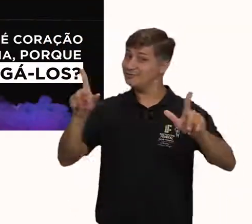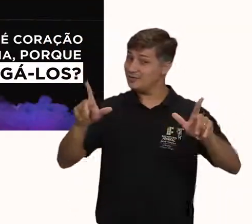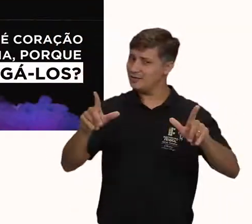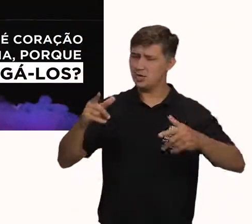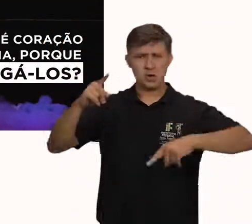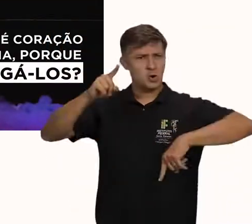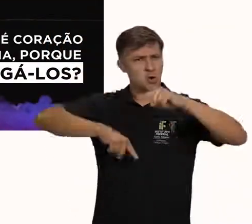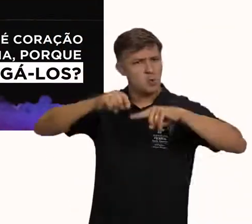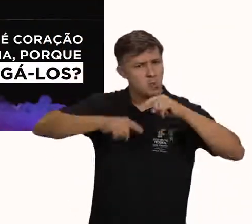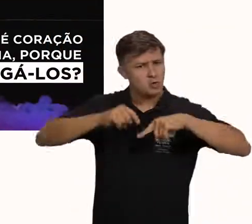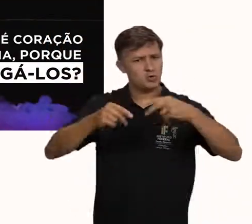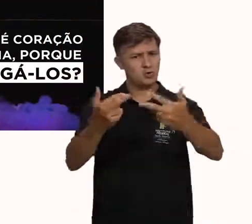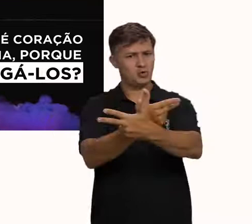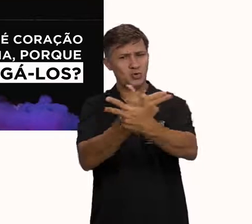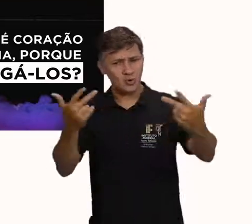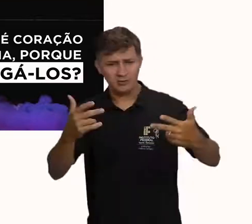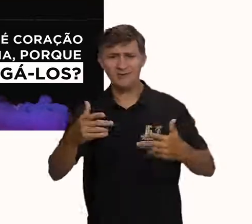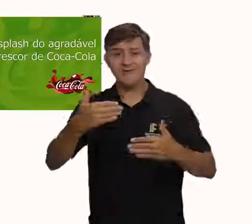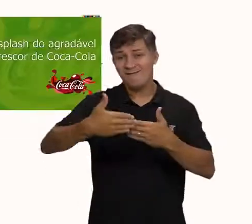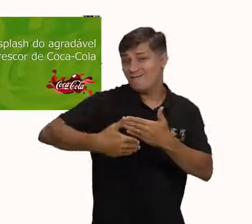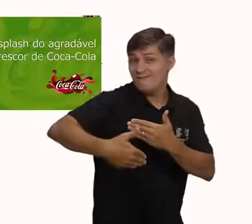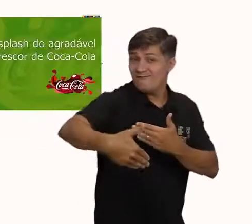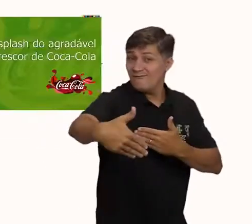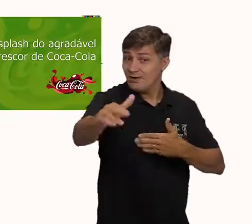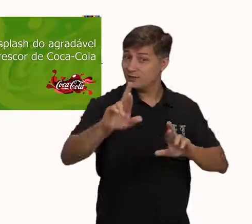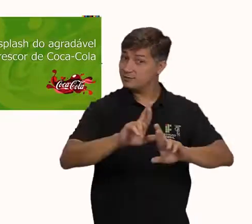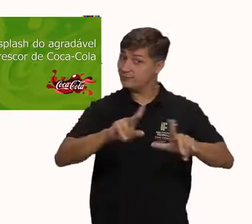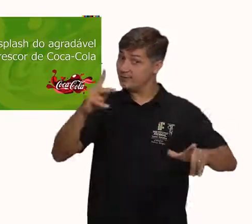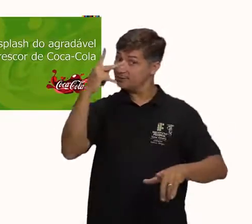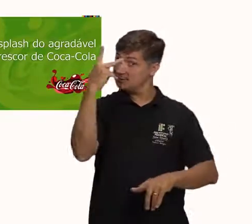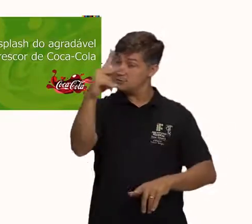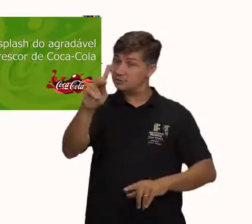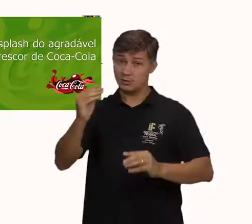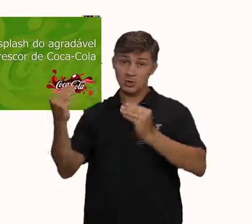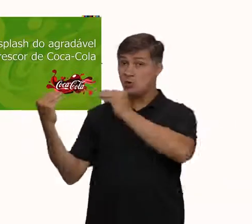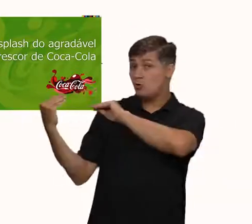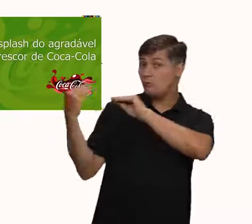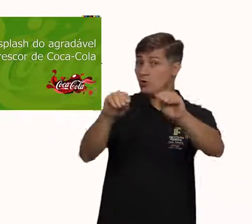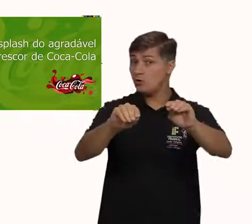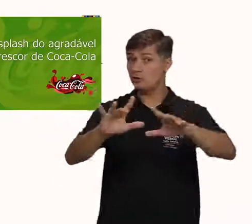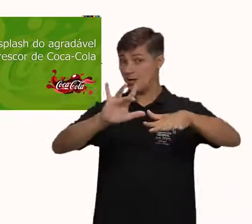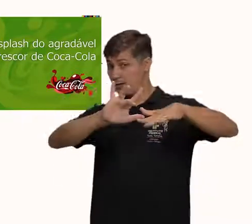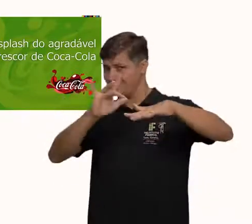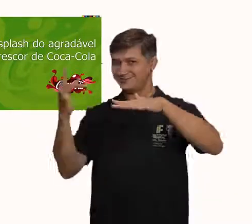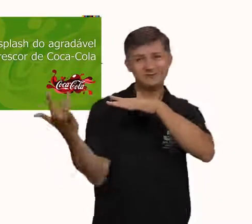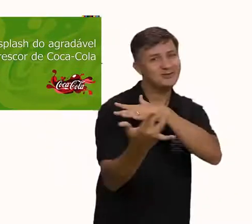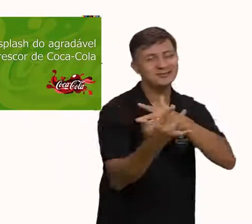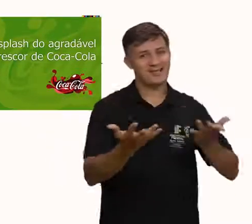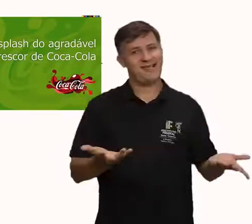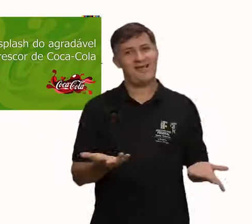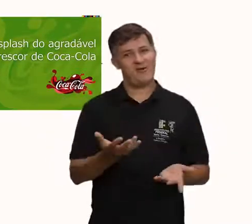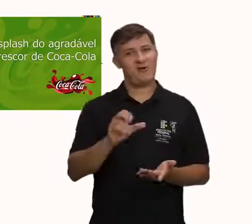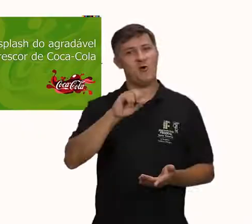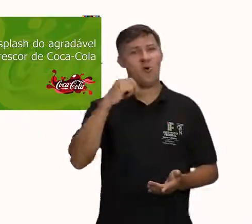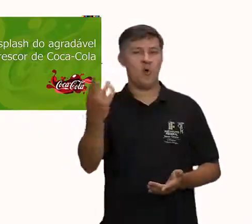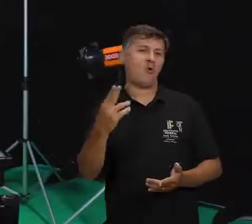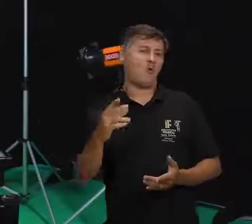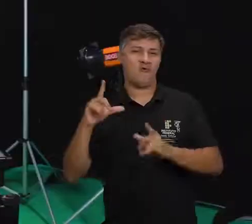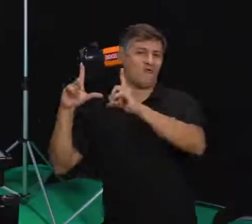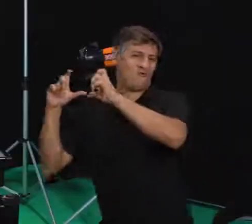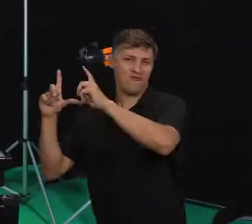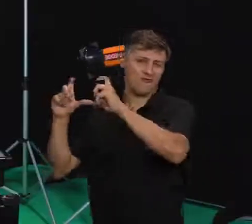de um produto, fazer uma foto que vai se tornar um diferencial aí na sua postagem da rede social, ou da